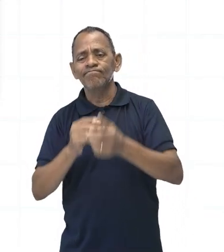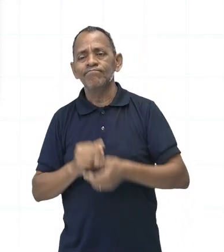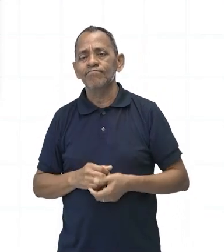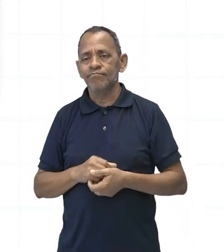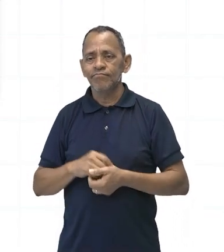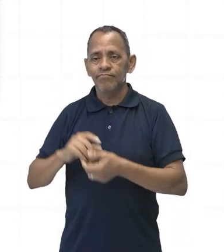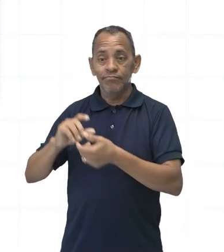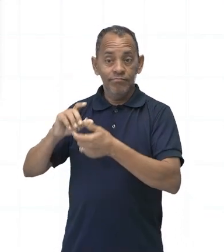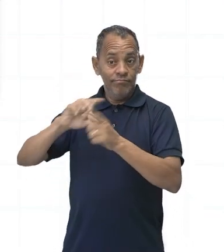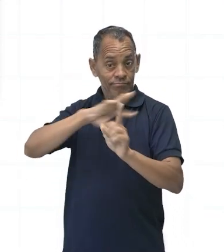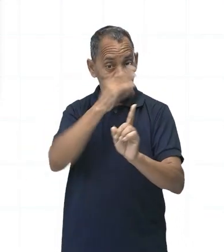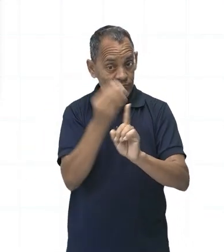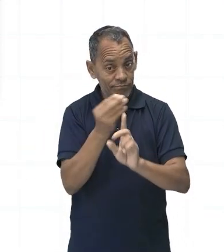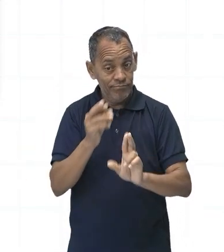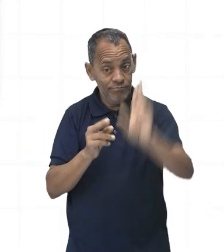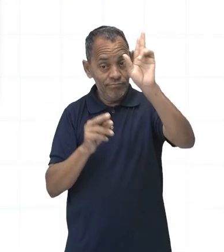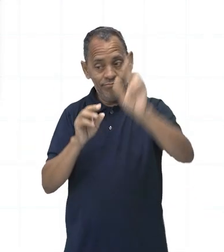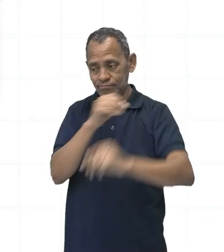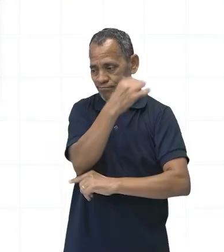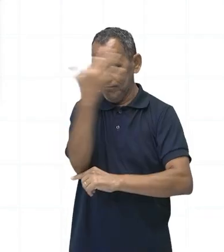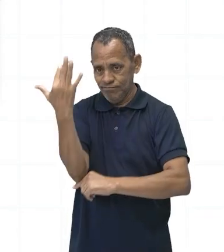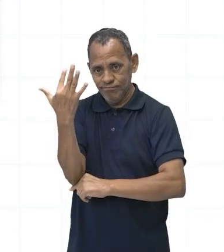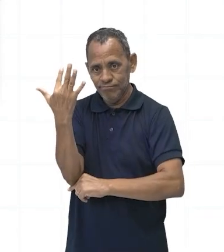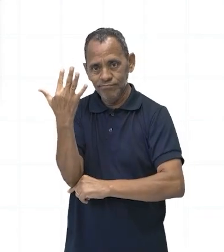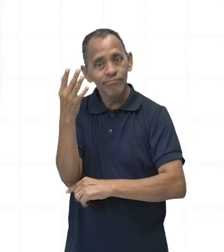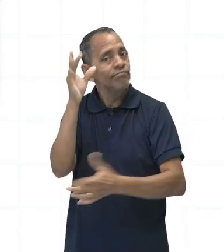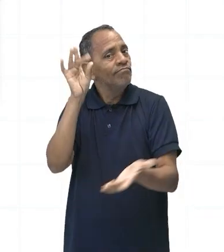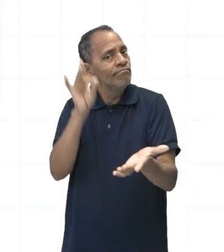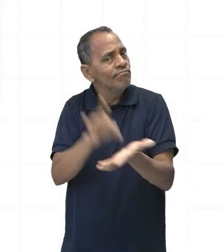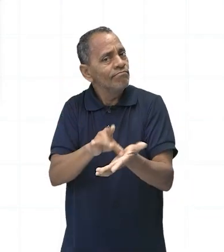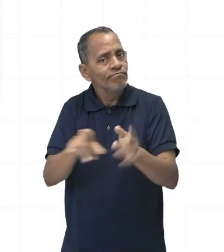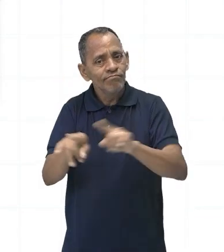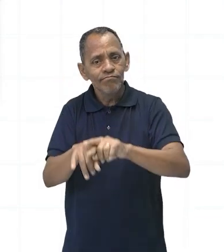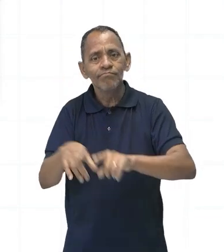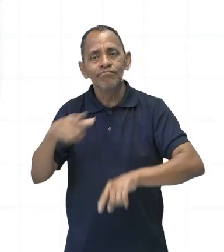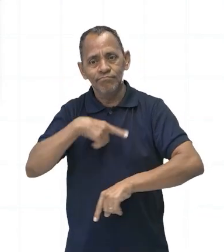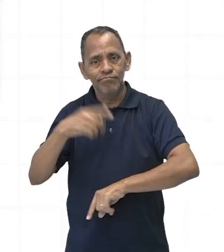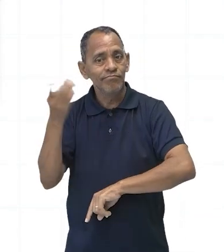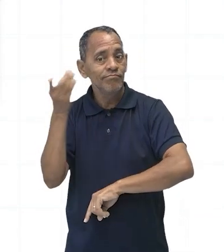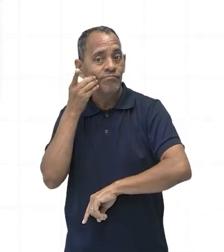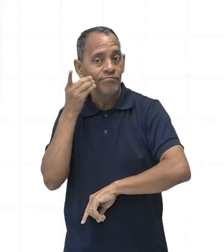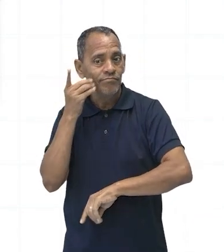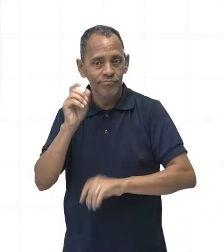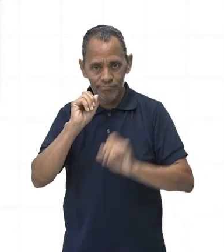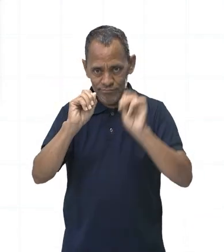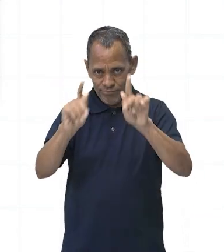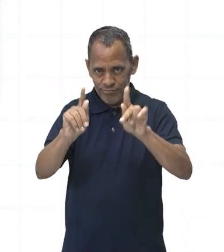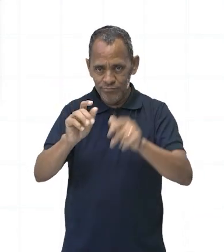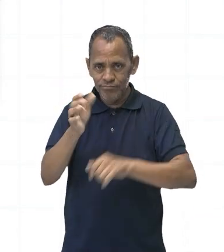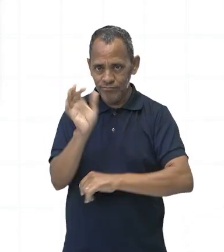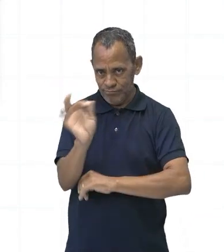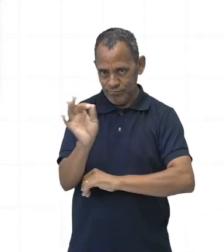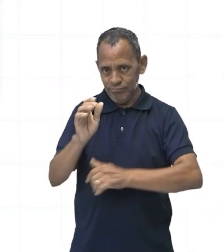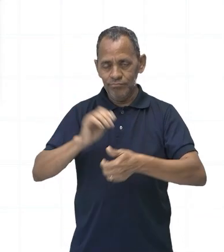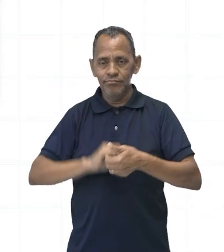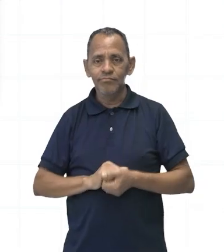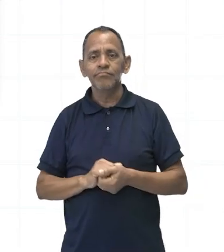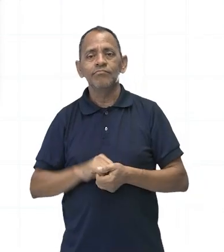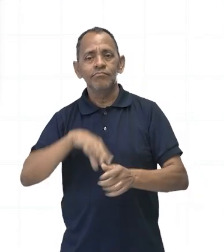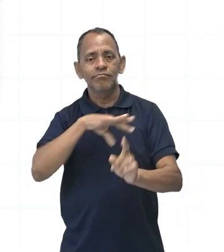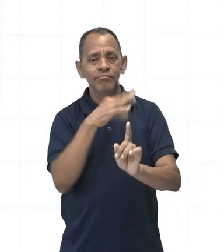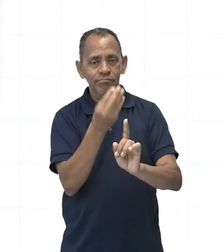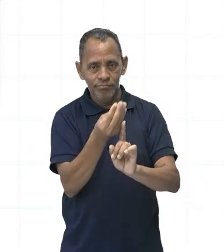representa a natureza tal qual ela é, o que vive no nosso cotidiano, certo? Então, a arte abstrata